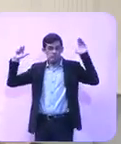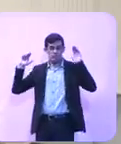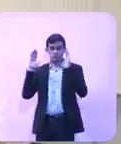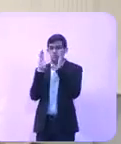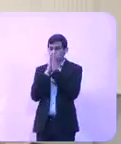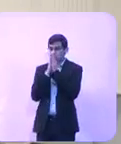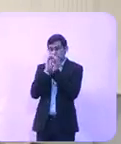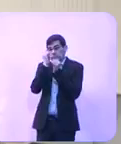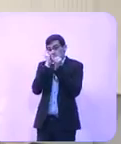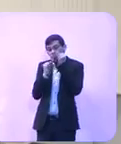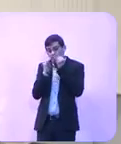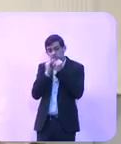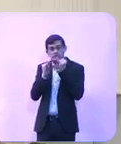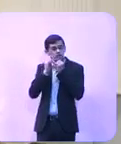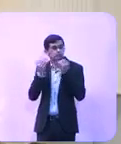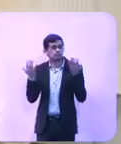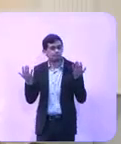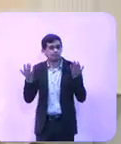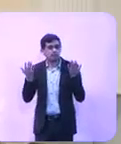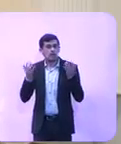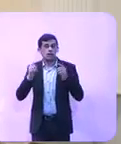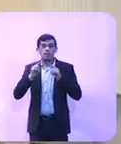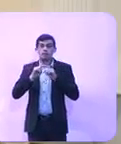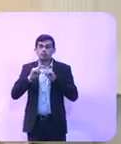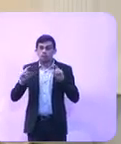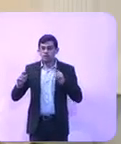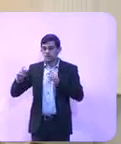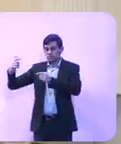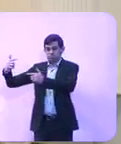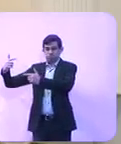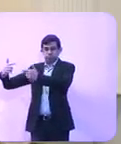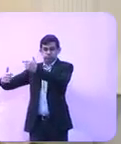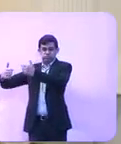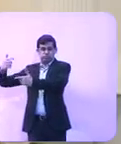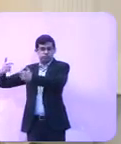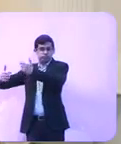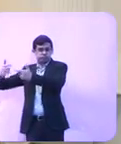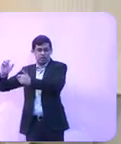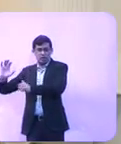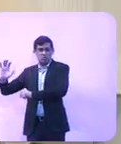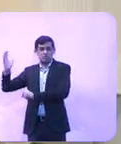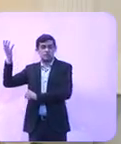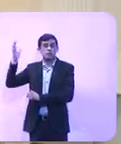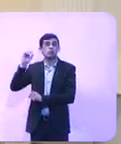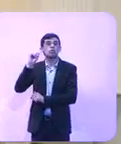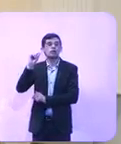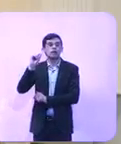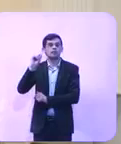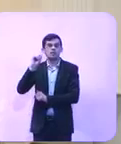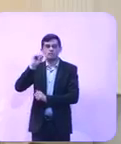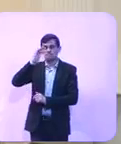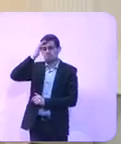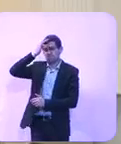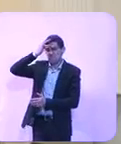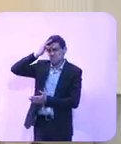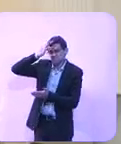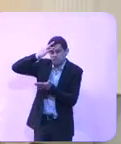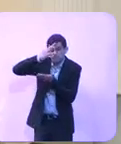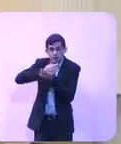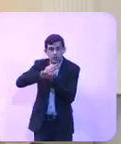algo parecido com isso, né? Enquanto a batalha estava se desenvolvendo, pela